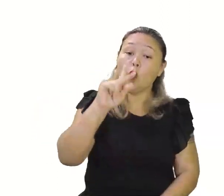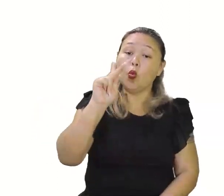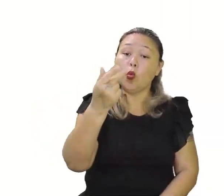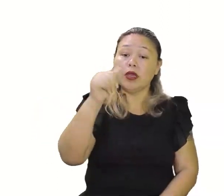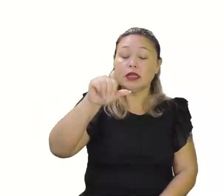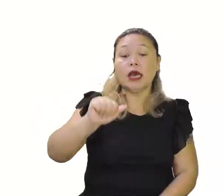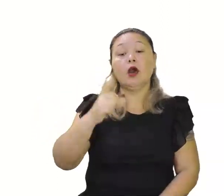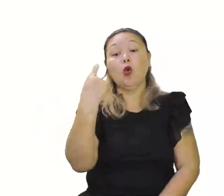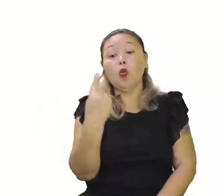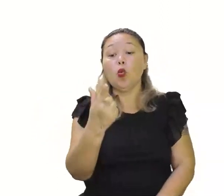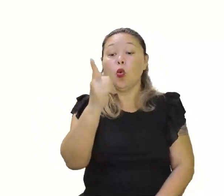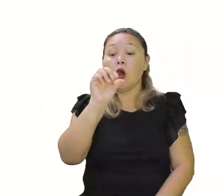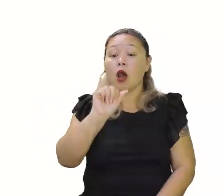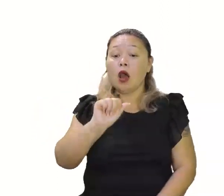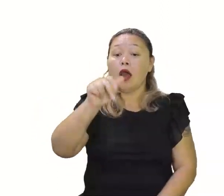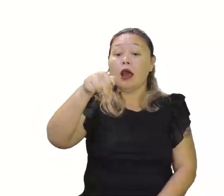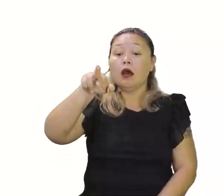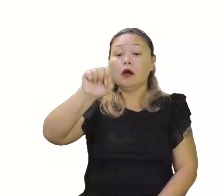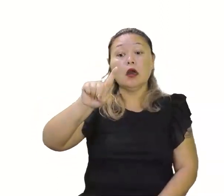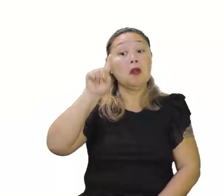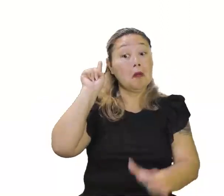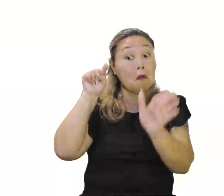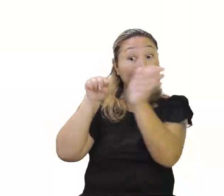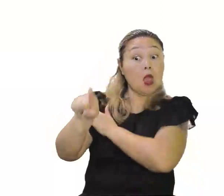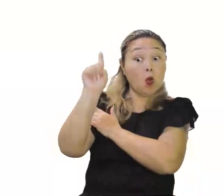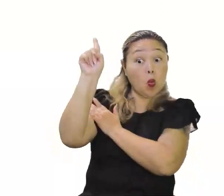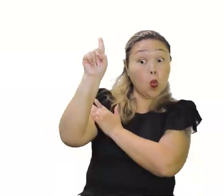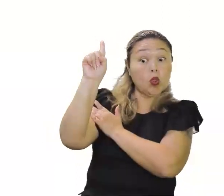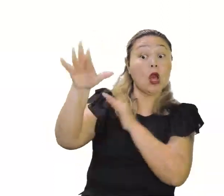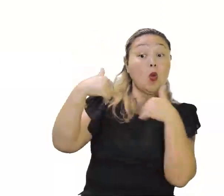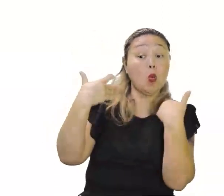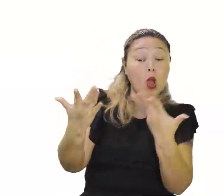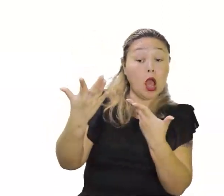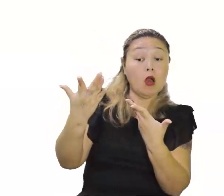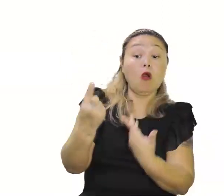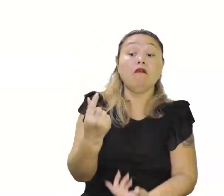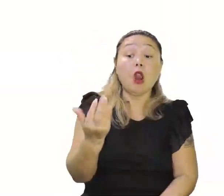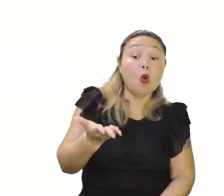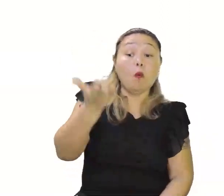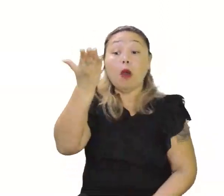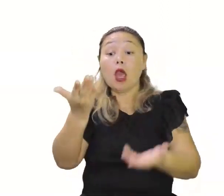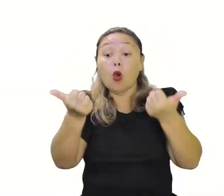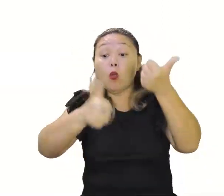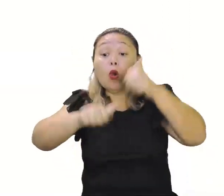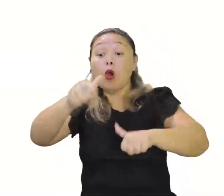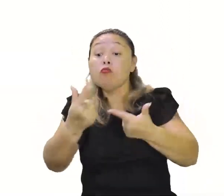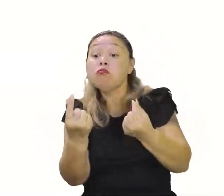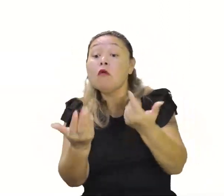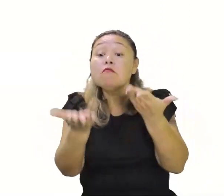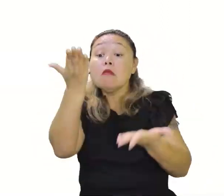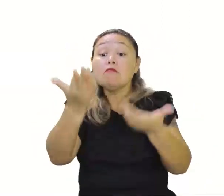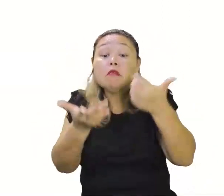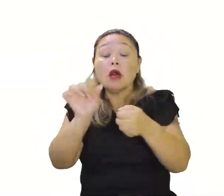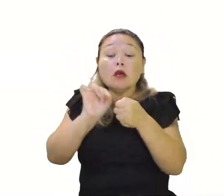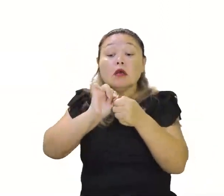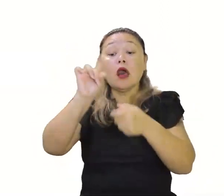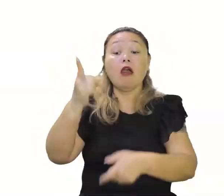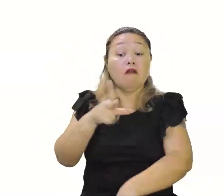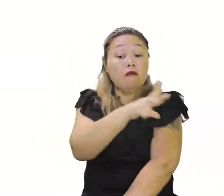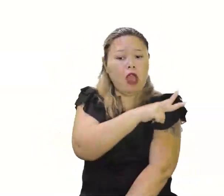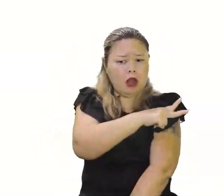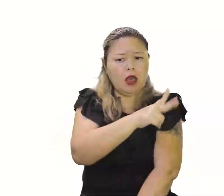um hectare? Boa pergunta, né? O que será que vale mais? Então, em Vilhena, a gente está vendo aí que a terra está